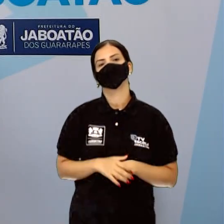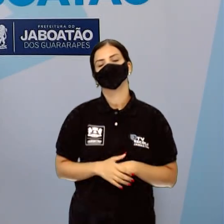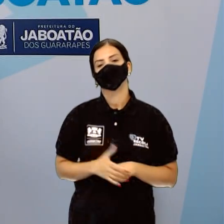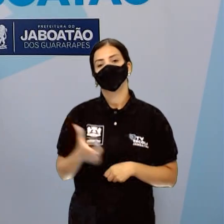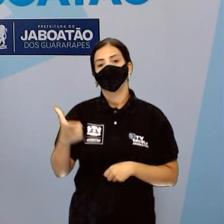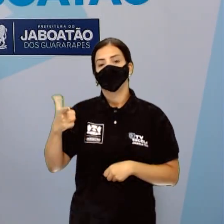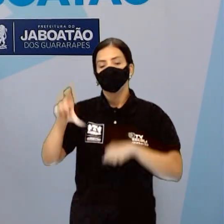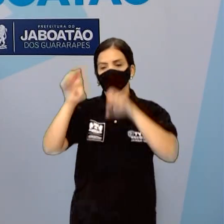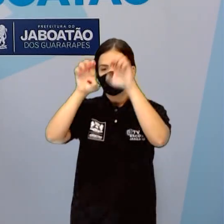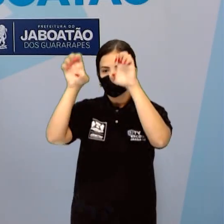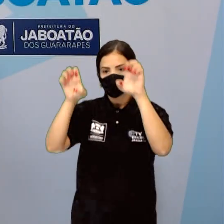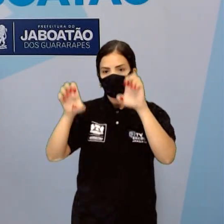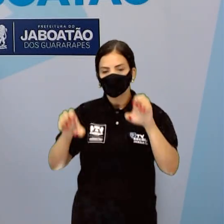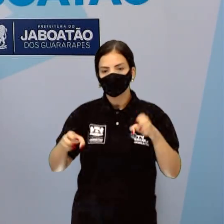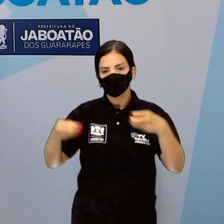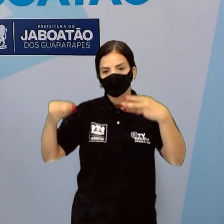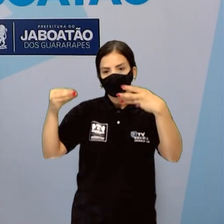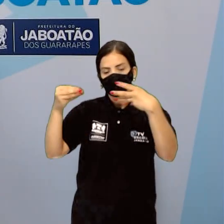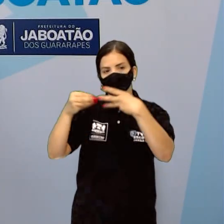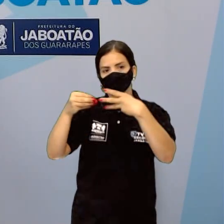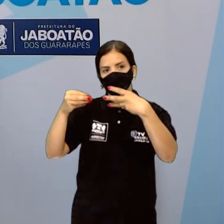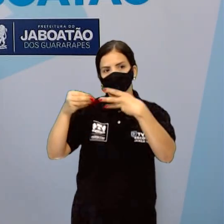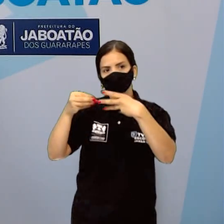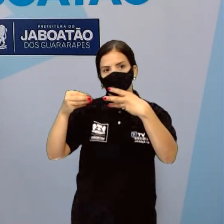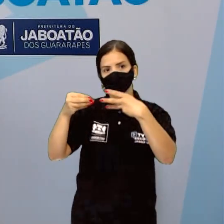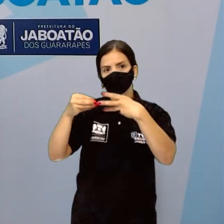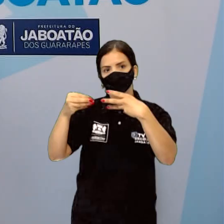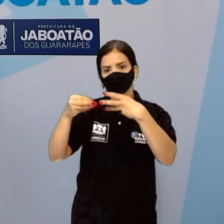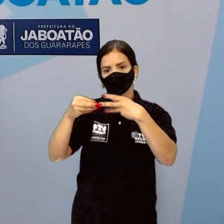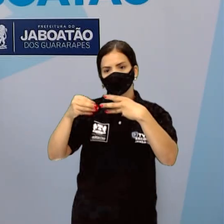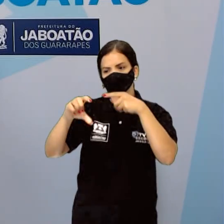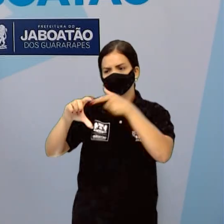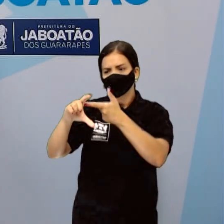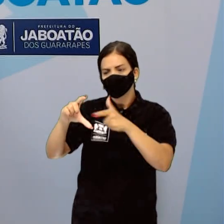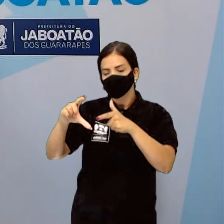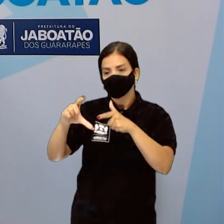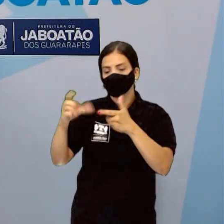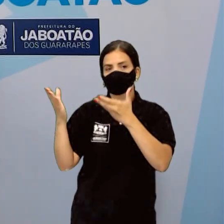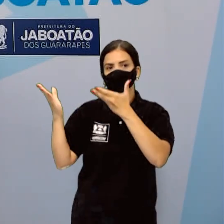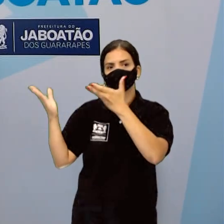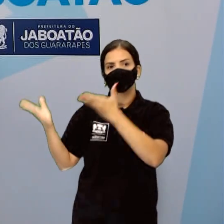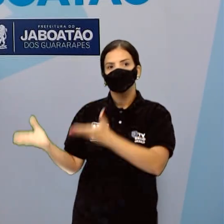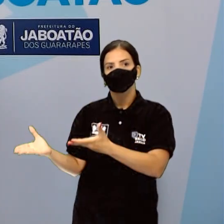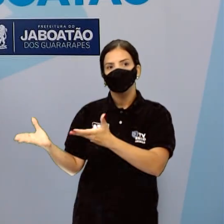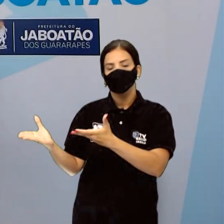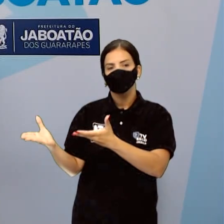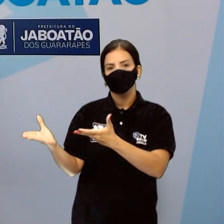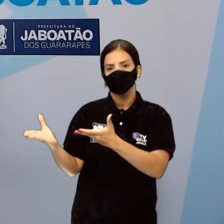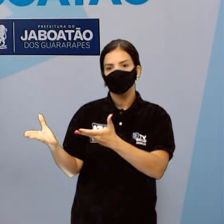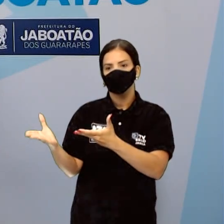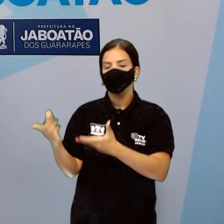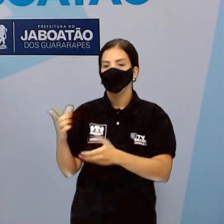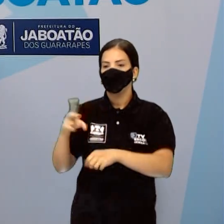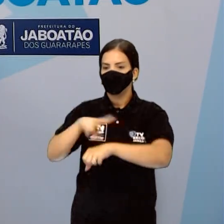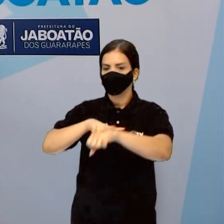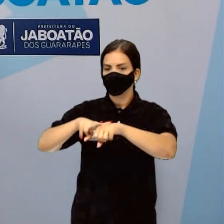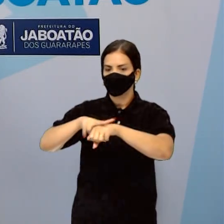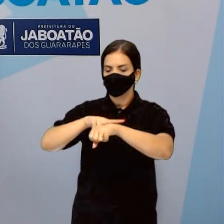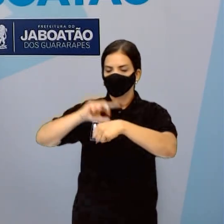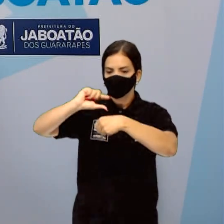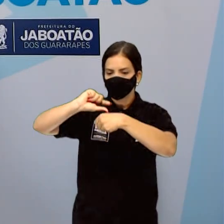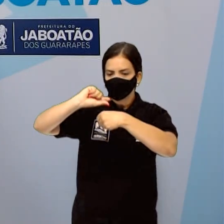Uma outra estrutura que vai estar presente também em células procariontes é a cápsula. Isso que está sendo representado em verde aí. É uma